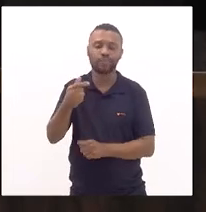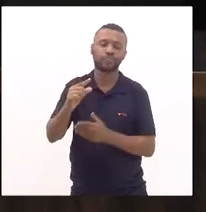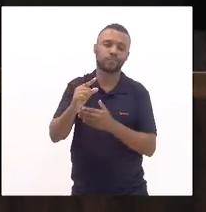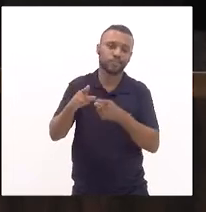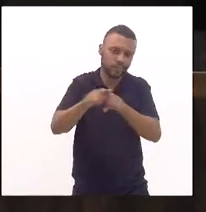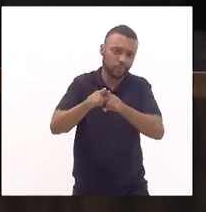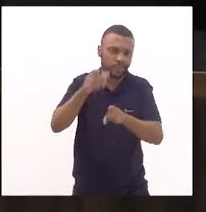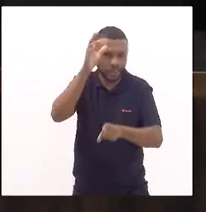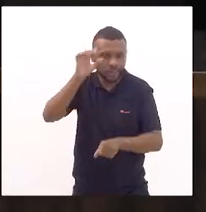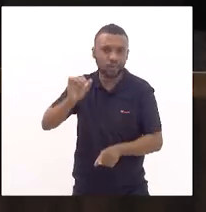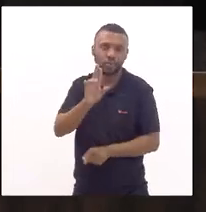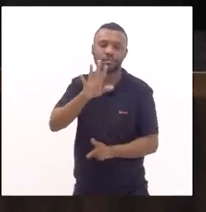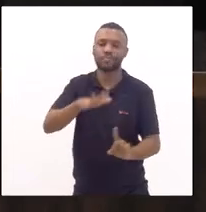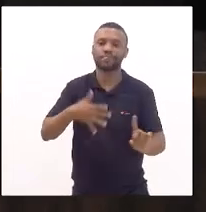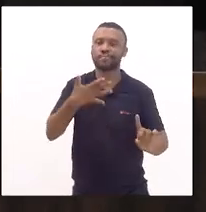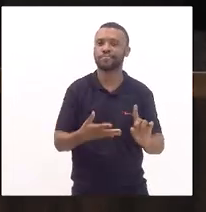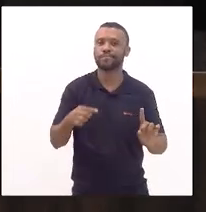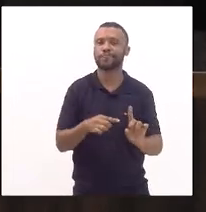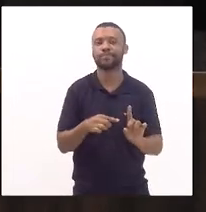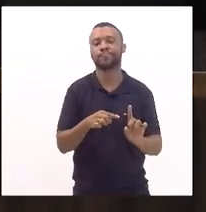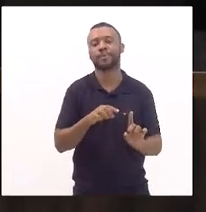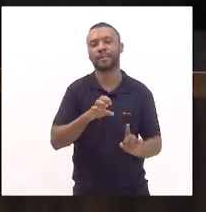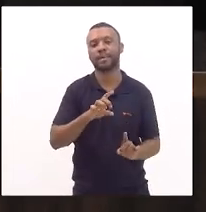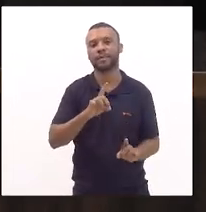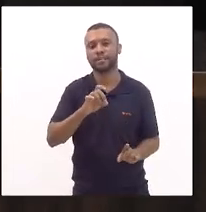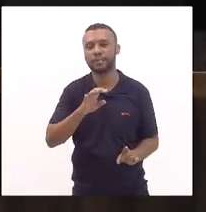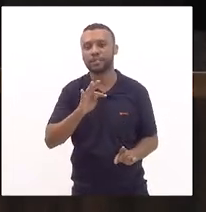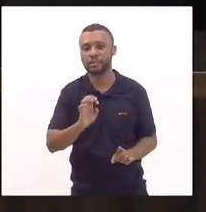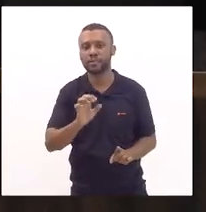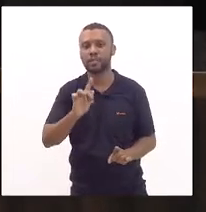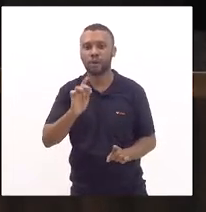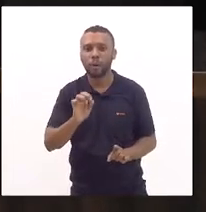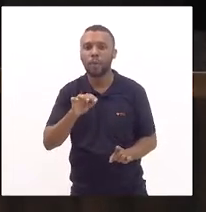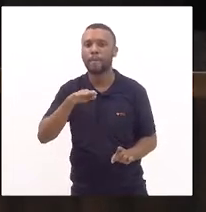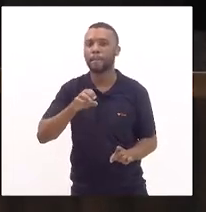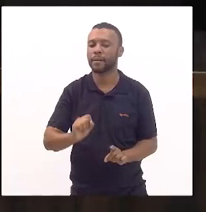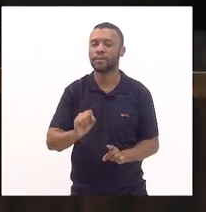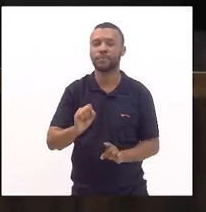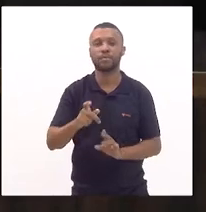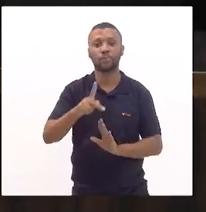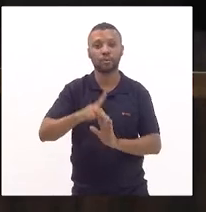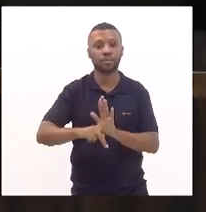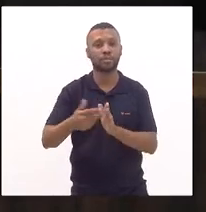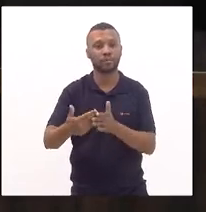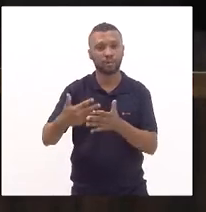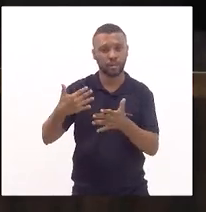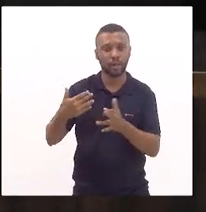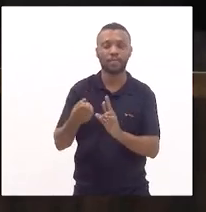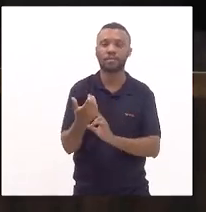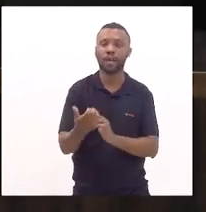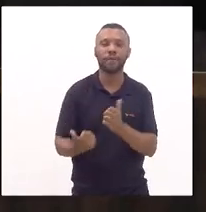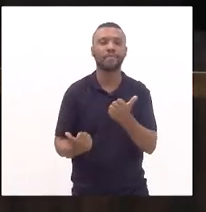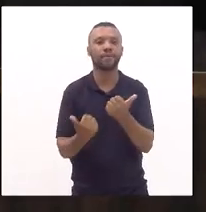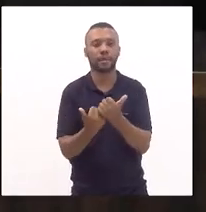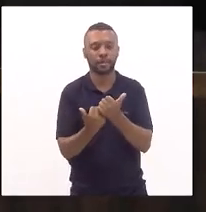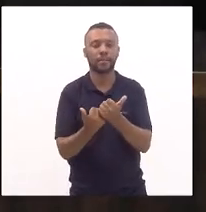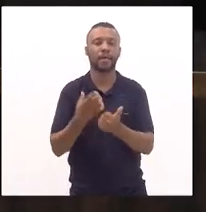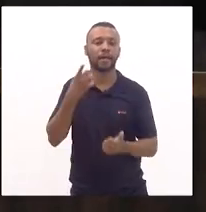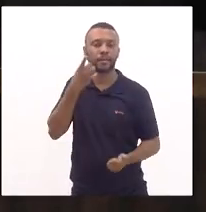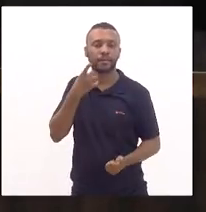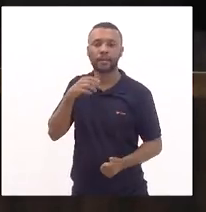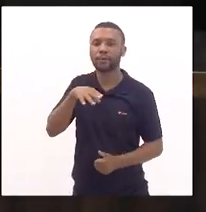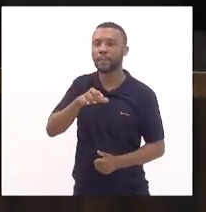Ju, concede o prêmio Dandara à senhora Edide Gomes. Os projetos anteriores, relatoria favorável do deputado Márcio